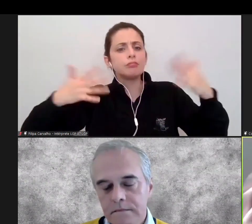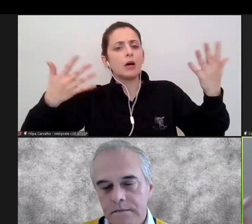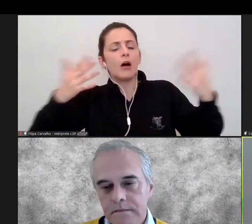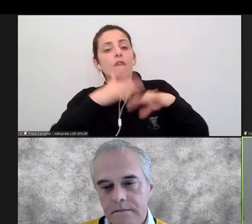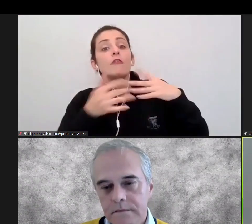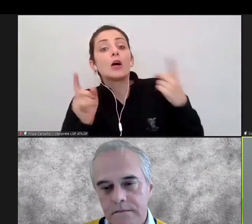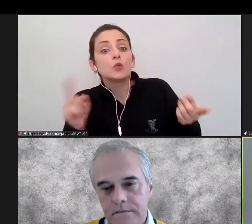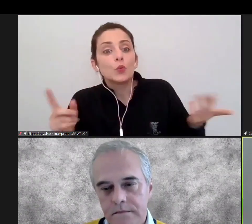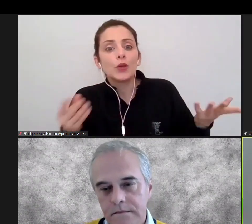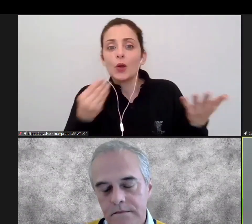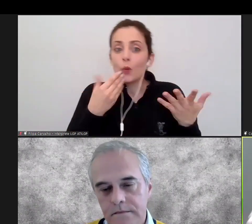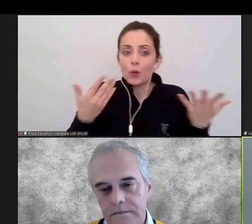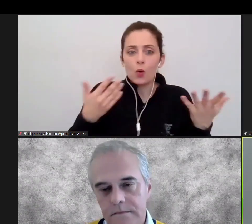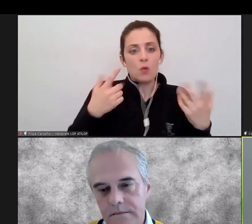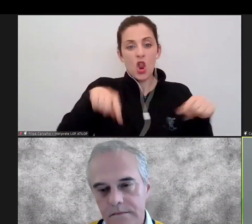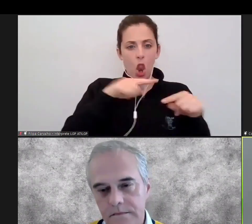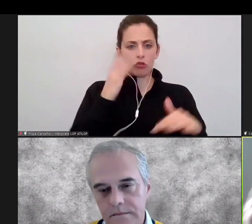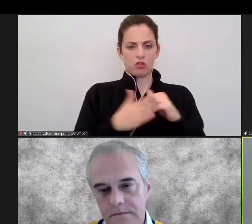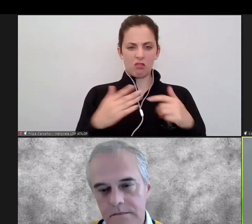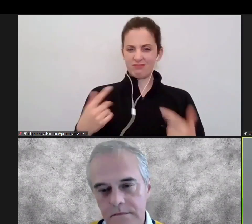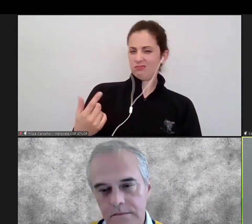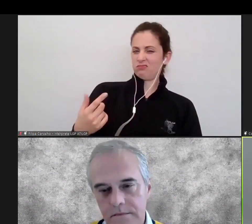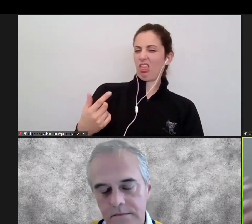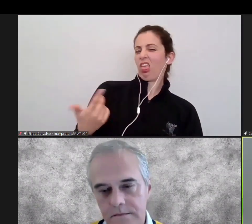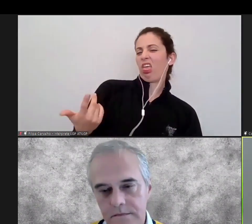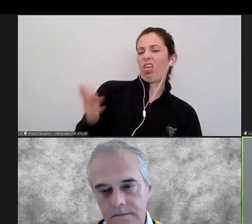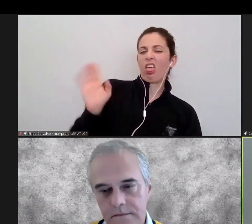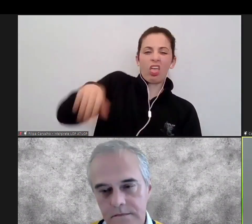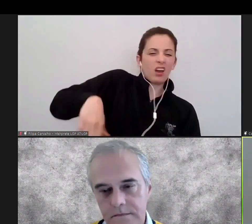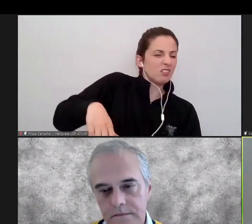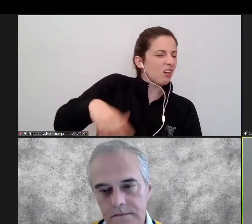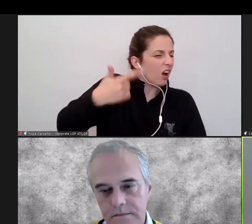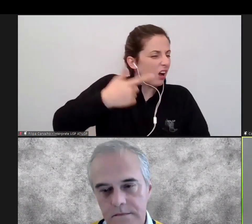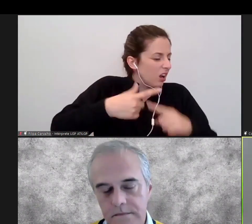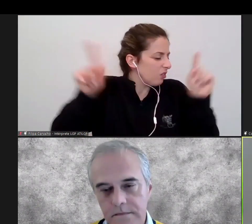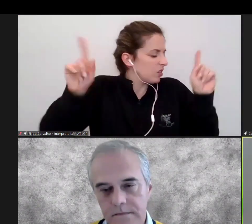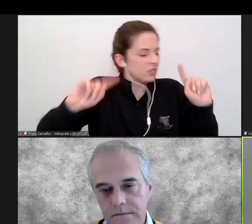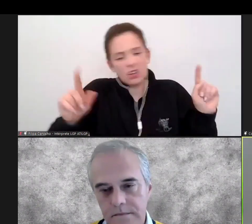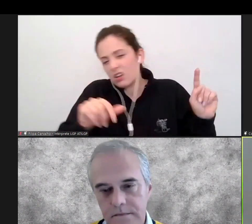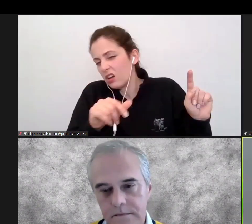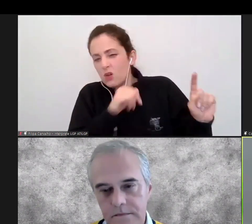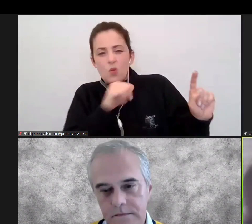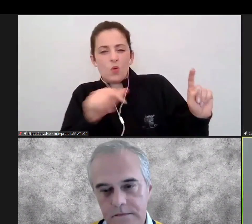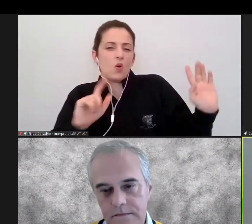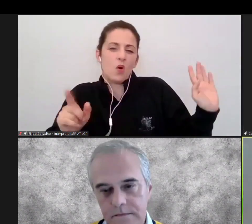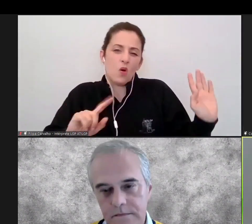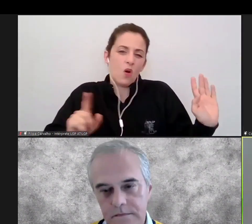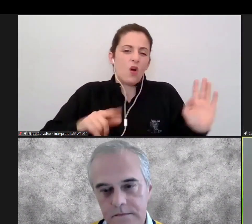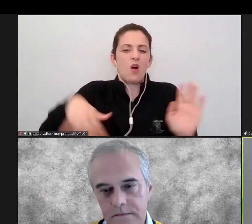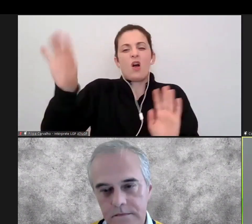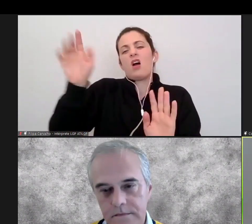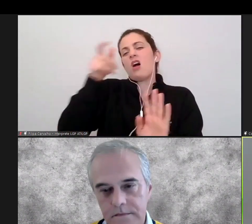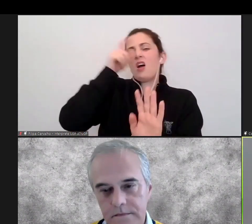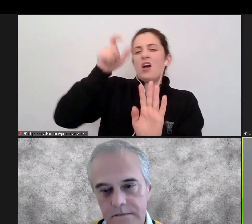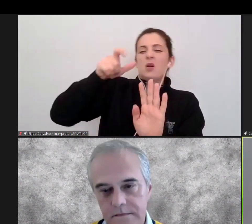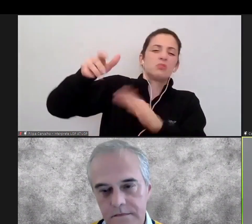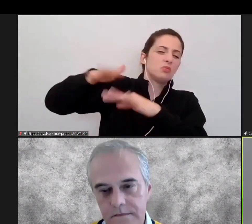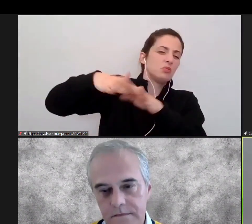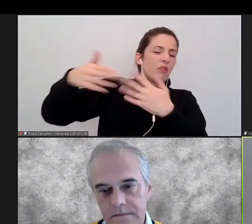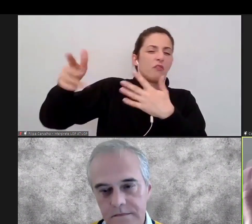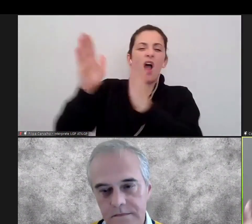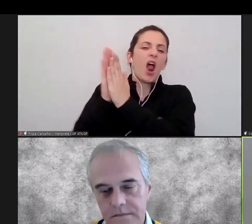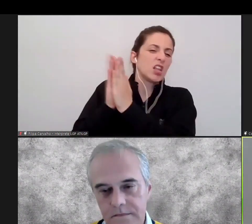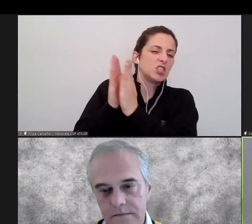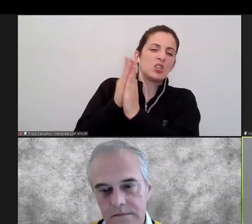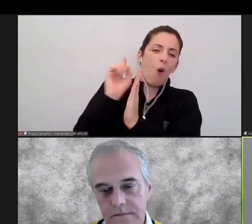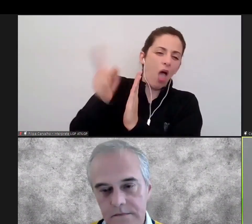sempre com este olhar de desdém, de diferença, ai é diferente, ai não concordo, ai esta pessoa pratica esta determinada religião,